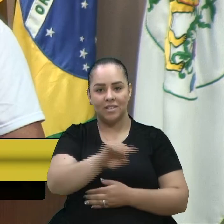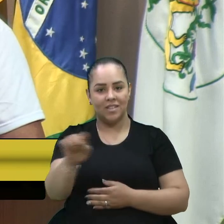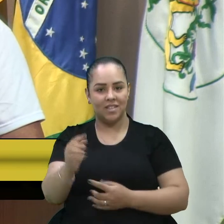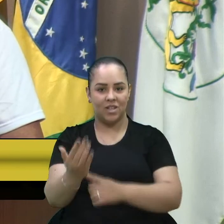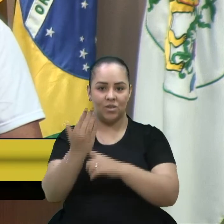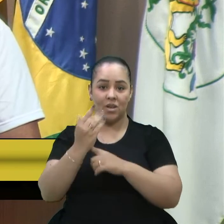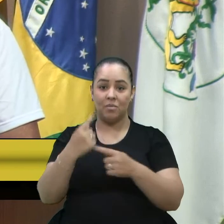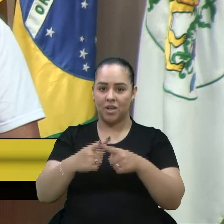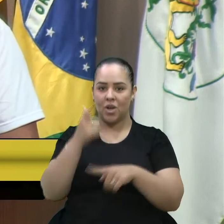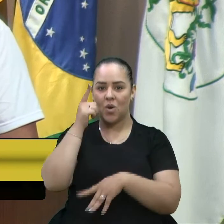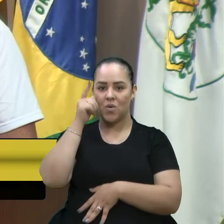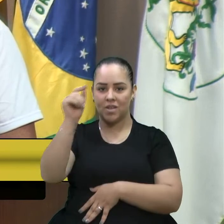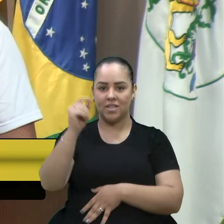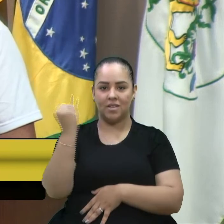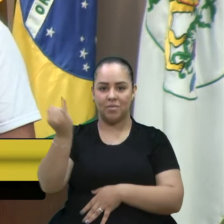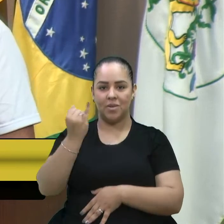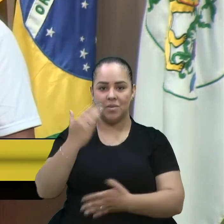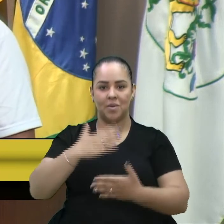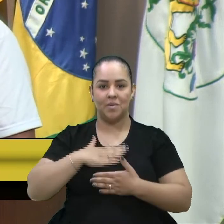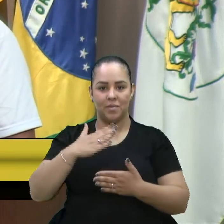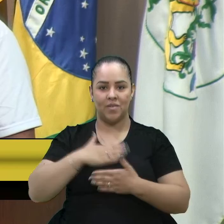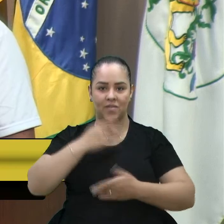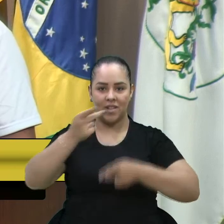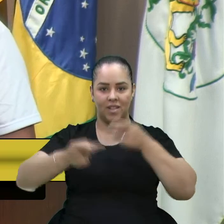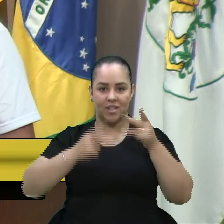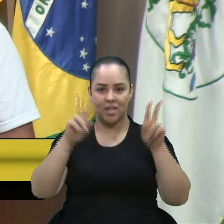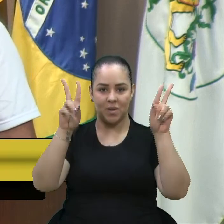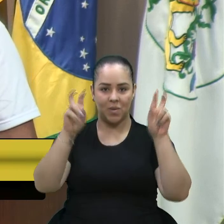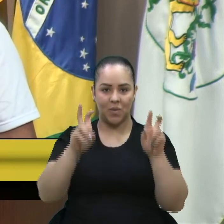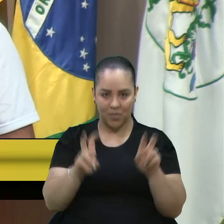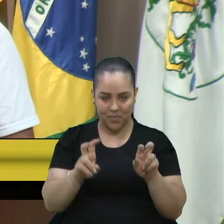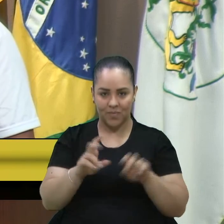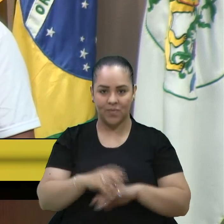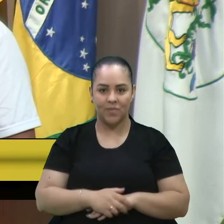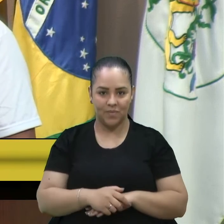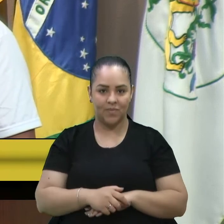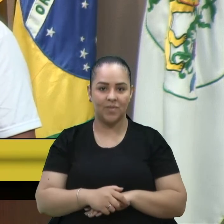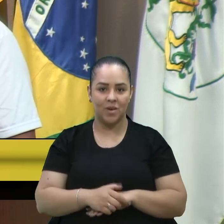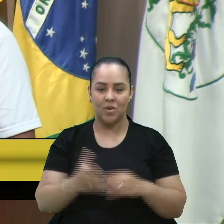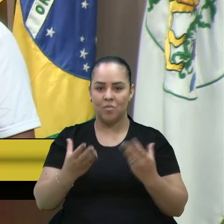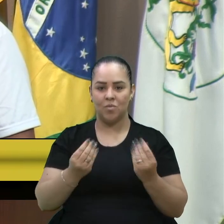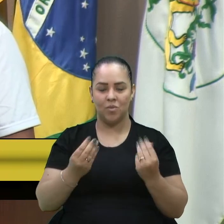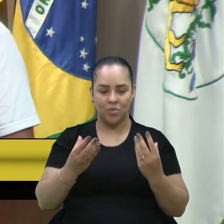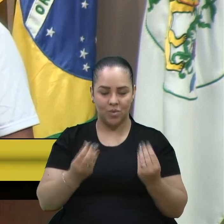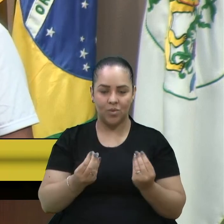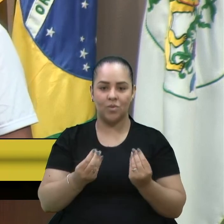mim, tratando desse tema. Ubuntu, né? E axé para